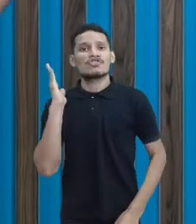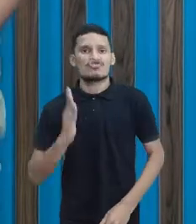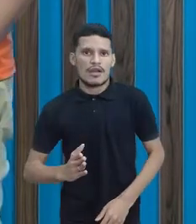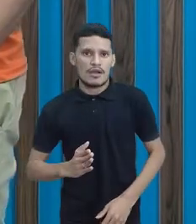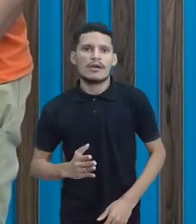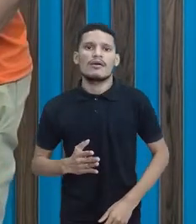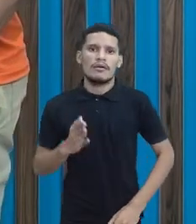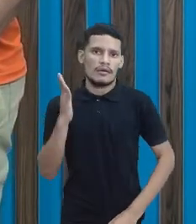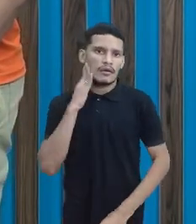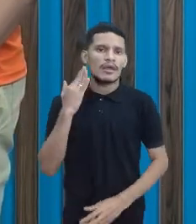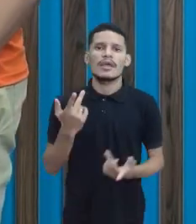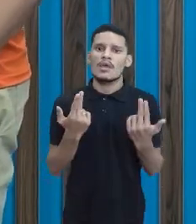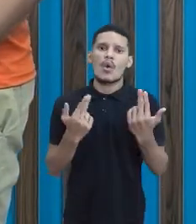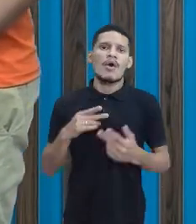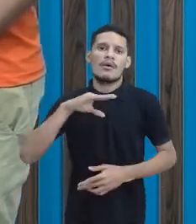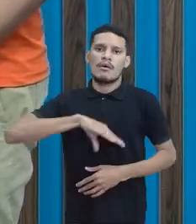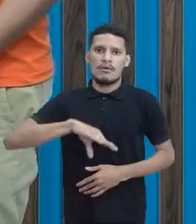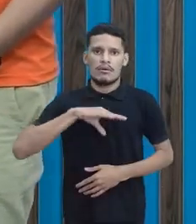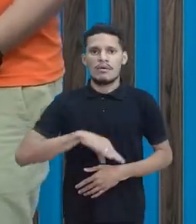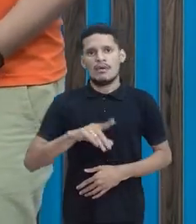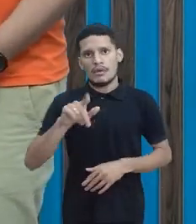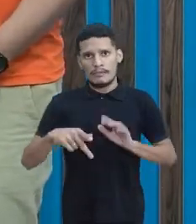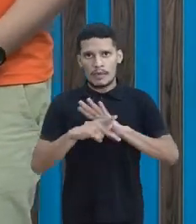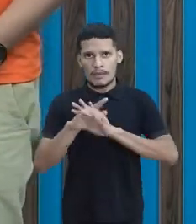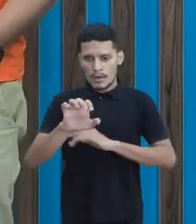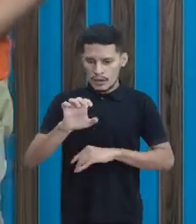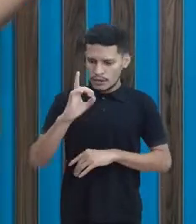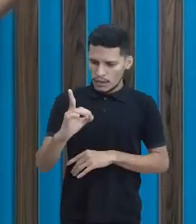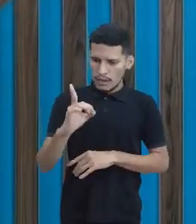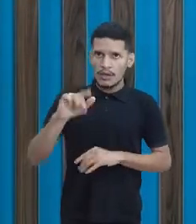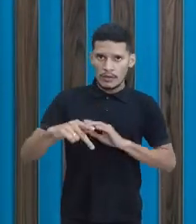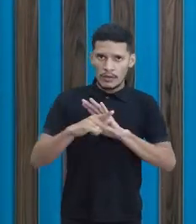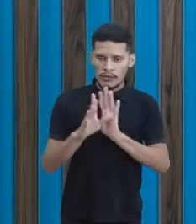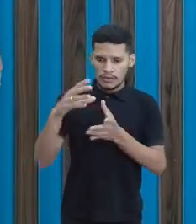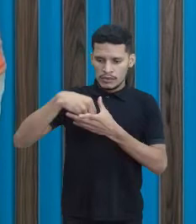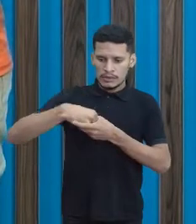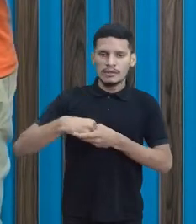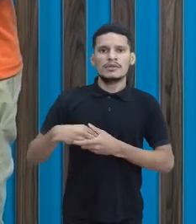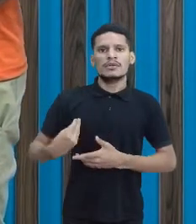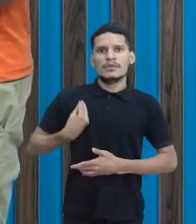né? Então perceba que usamos aí o ed também no Present Perfect.